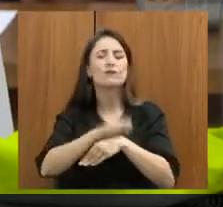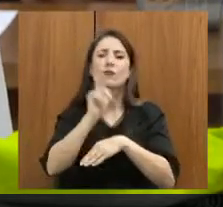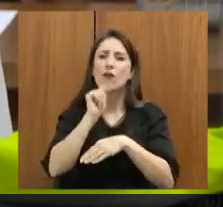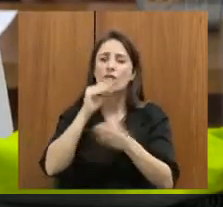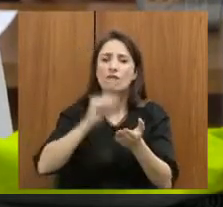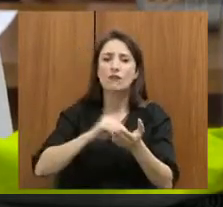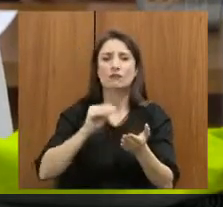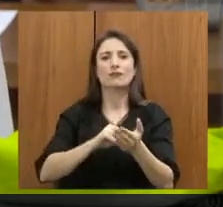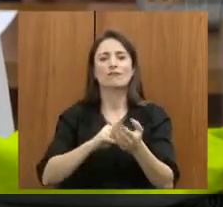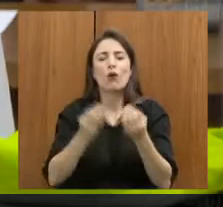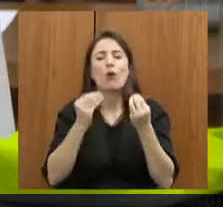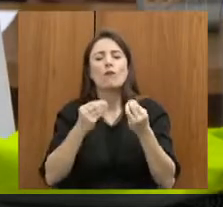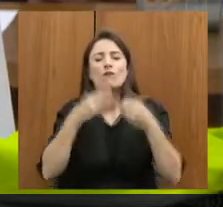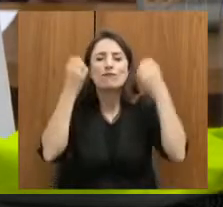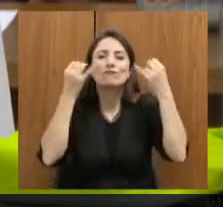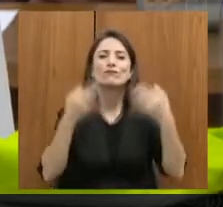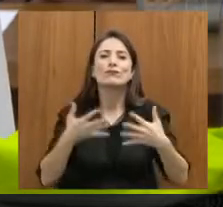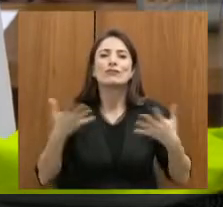um